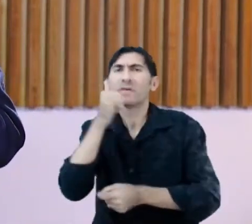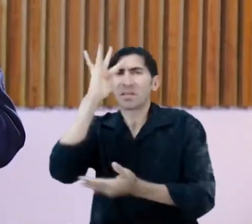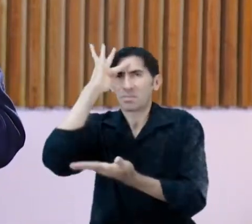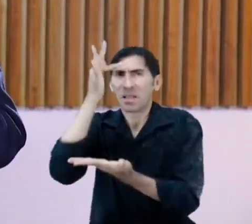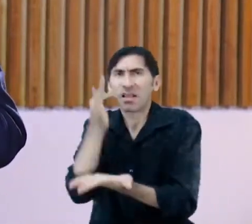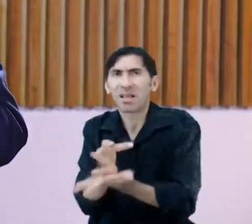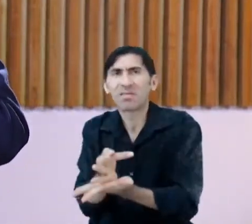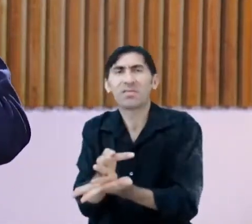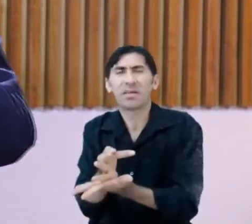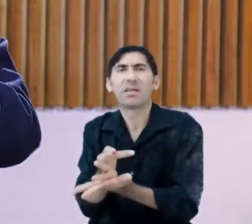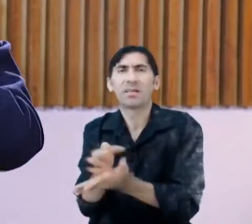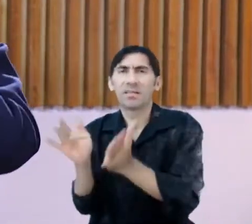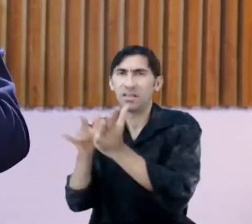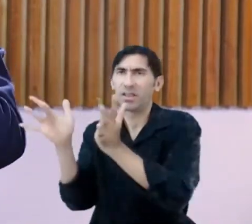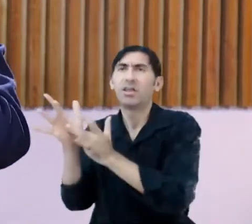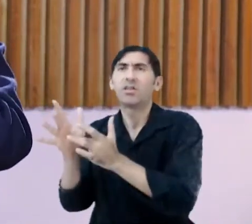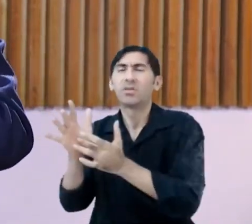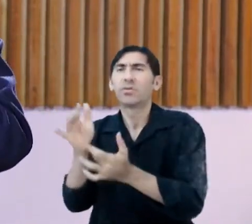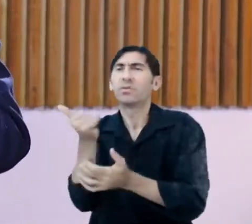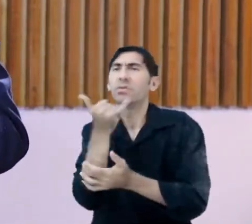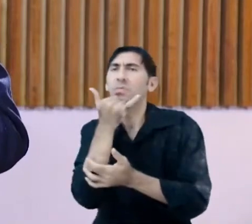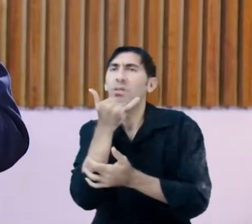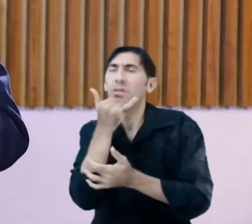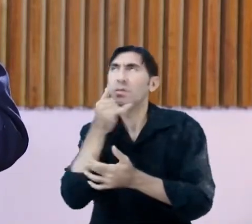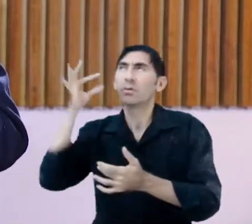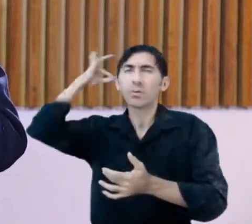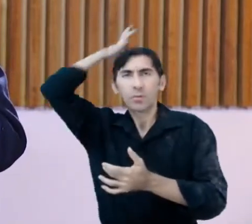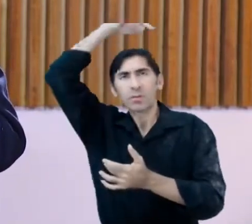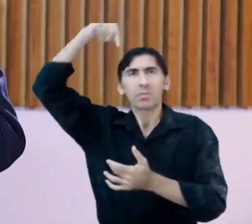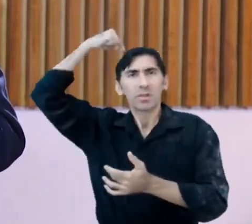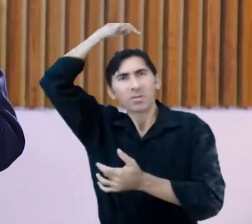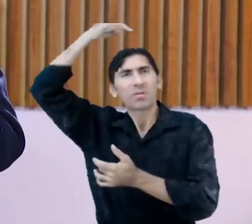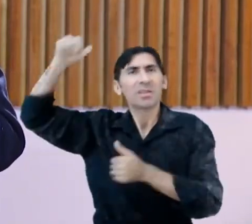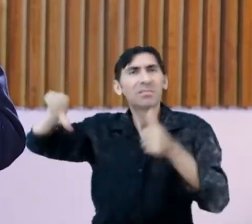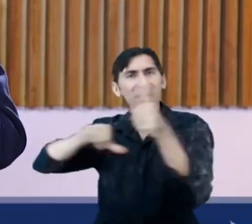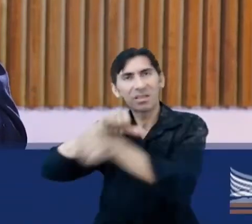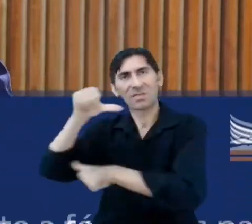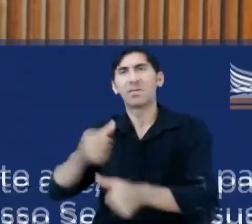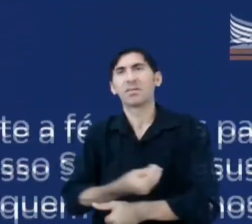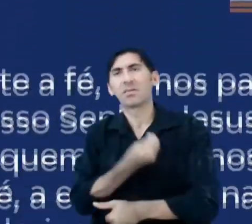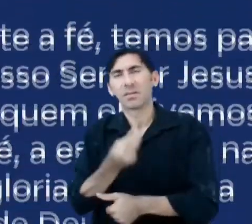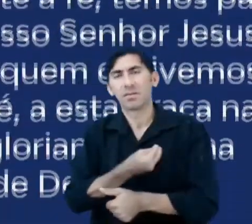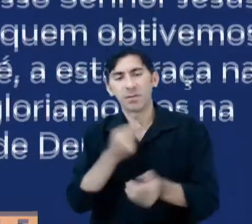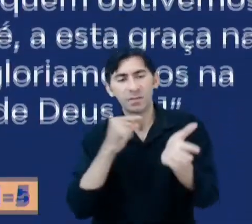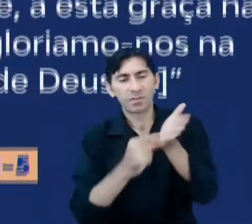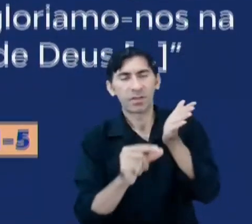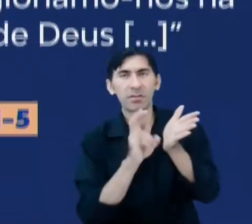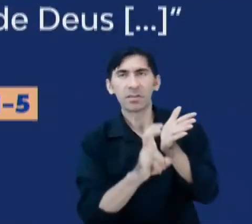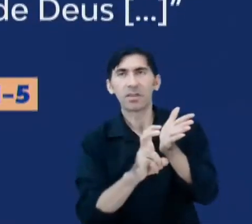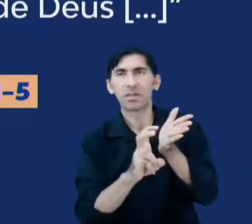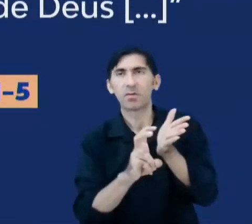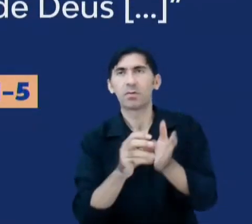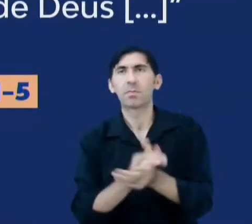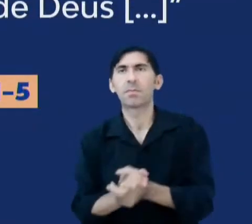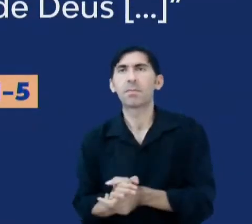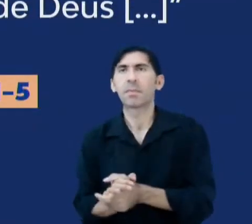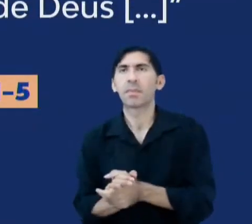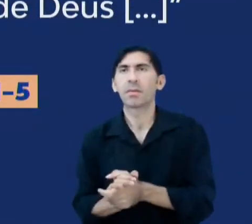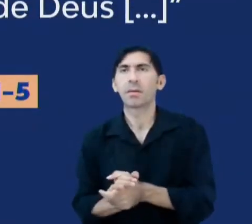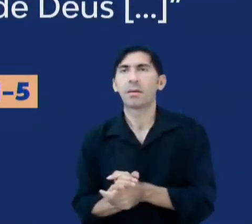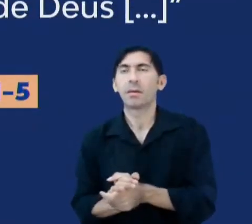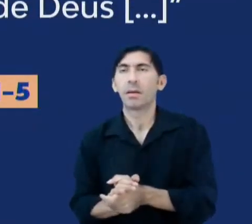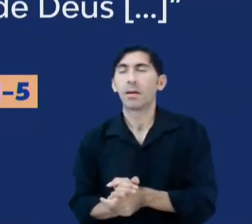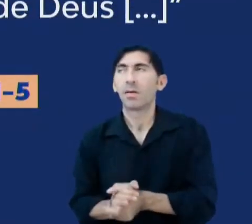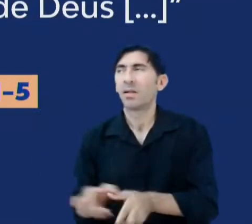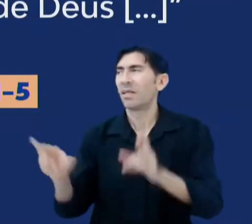de Jesus, o Espírito Santo faz uma obra em nós. E no verso 5 diz assim: ora, a esperança não confunde, porque